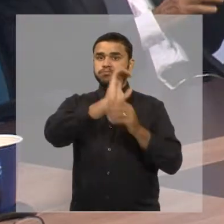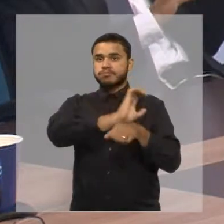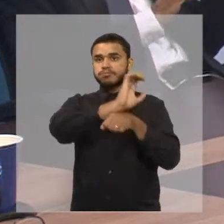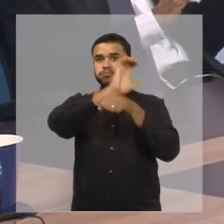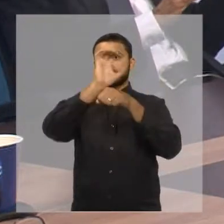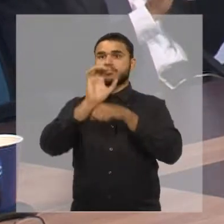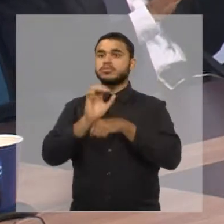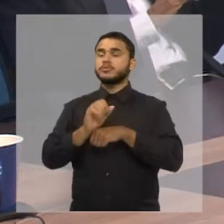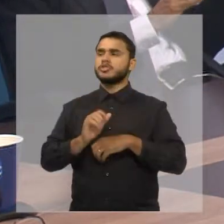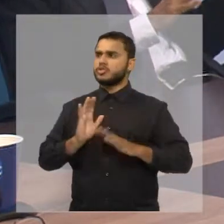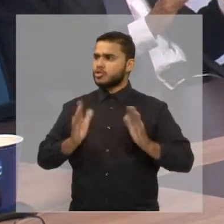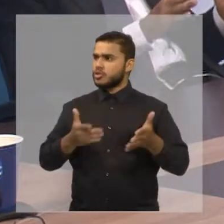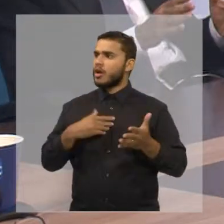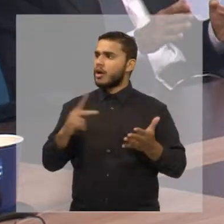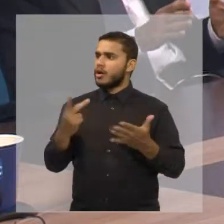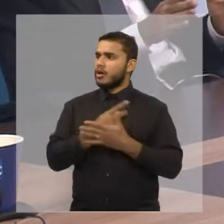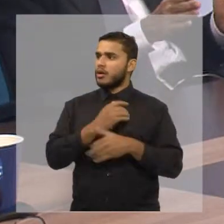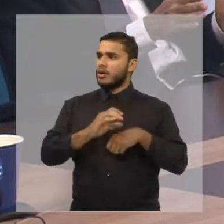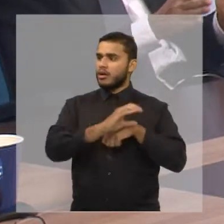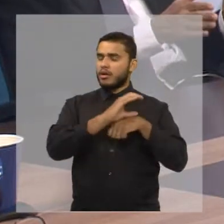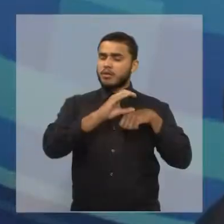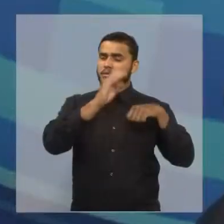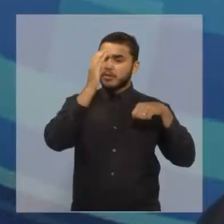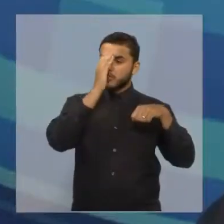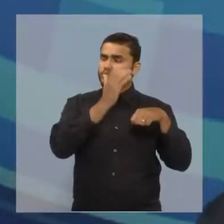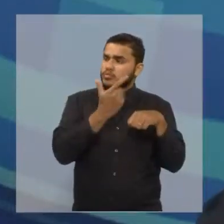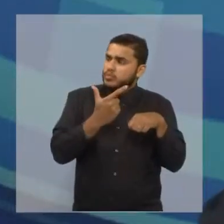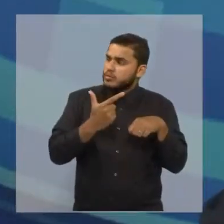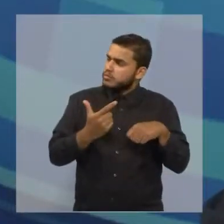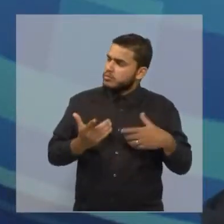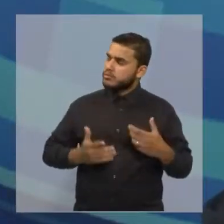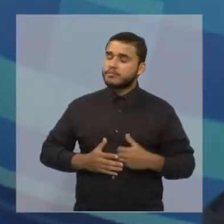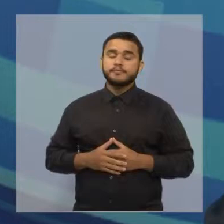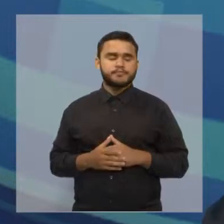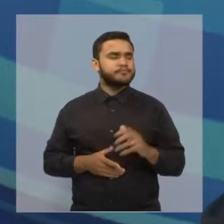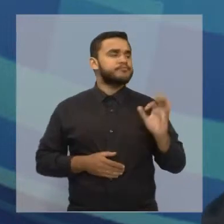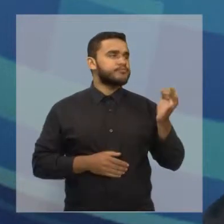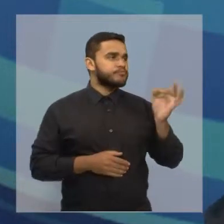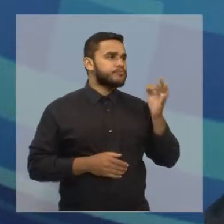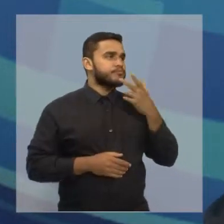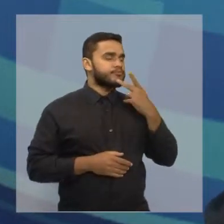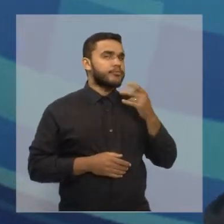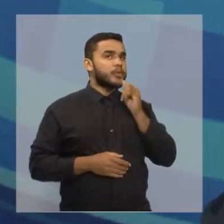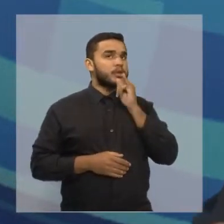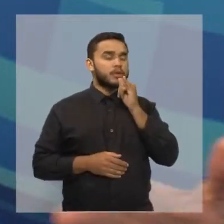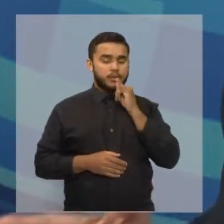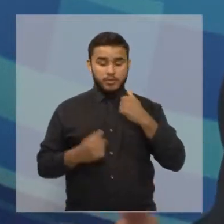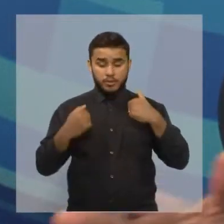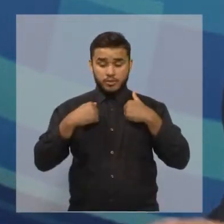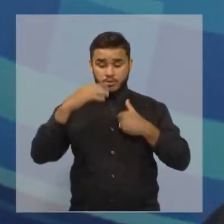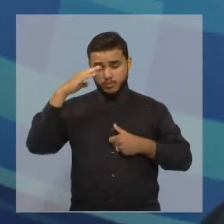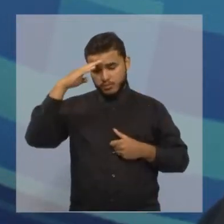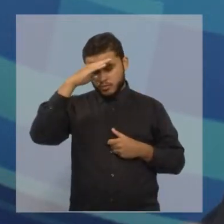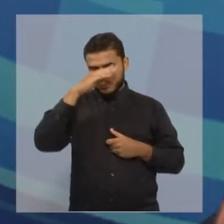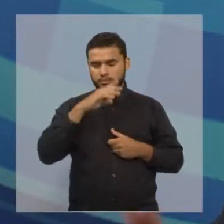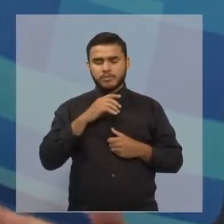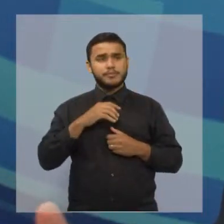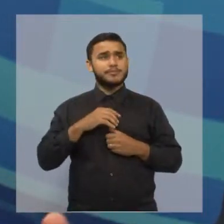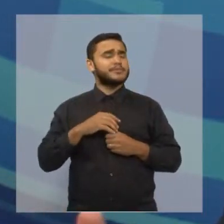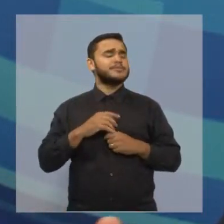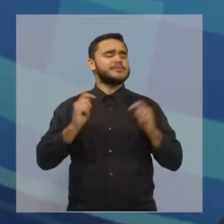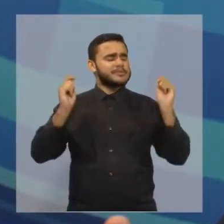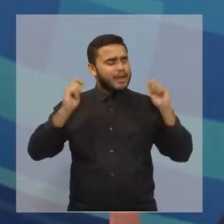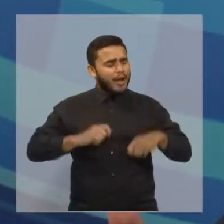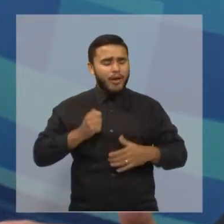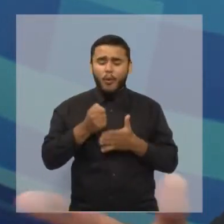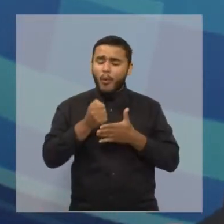está transgredindo. Eu vou examinar esse aspecto. Como é impossível o presidente deixar de transferir as verbas que obrigatoriamente